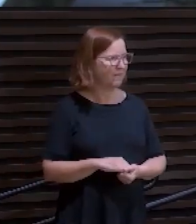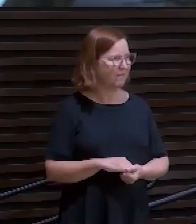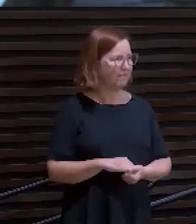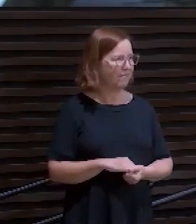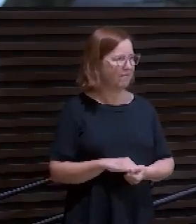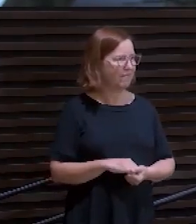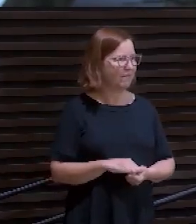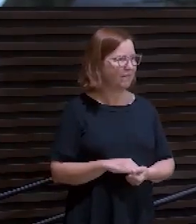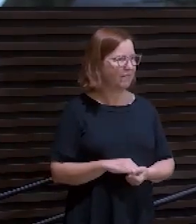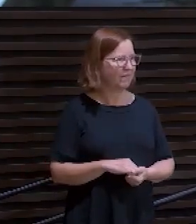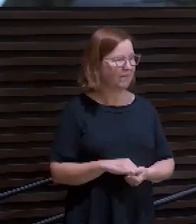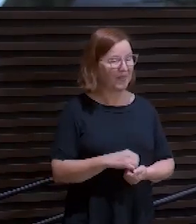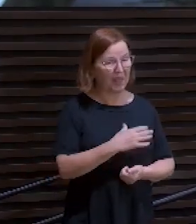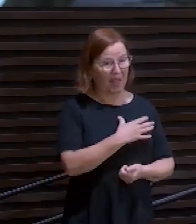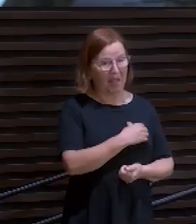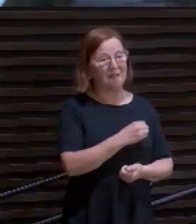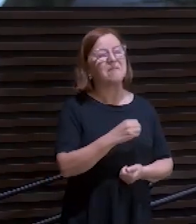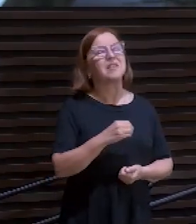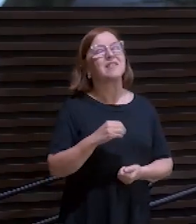Ter filhos é uma bênção.